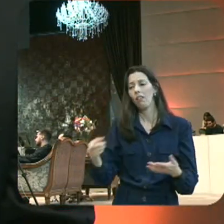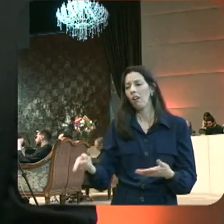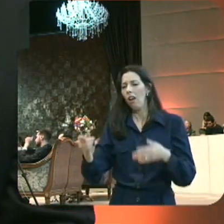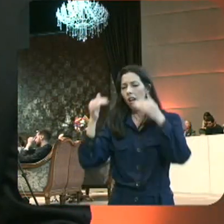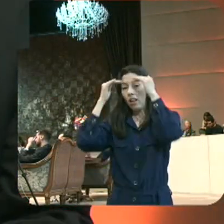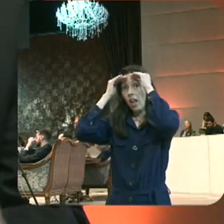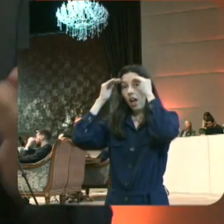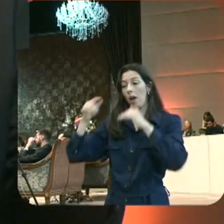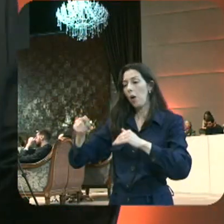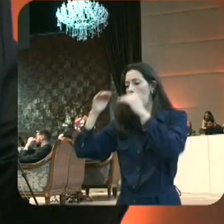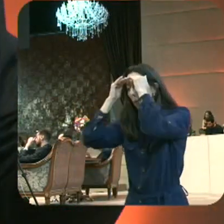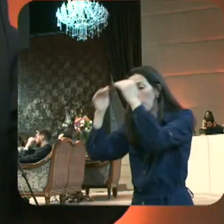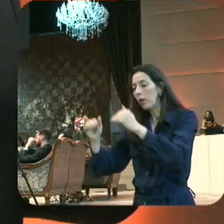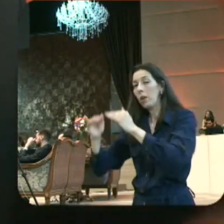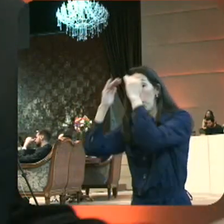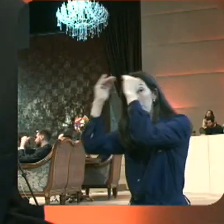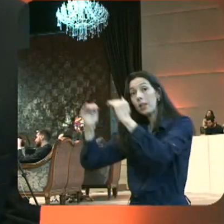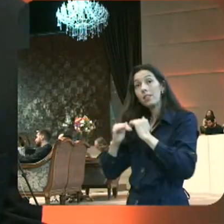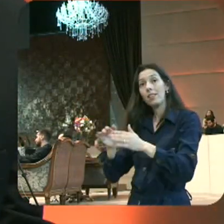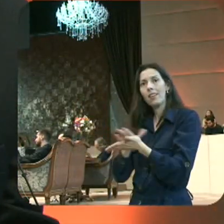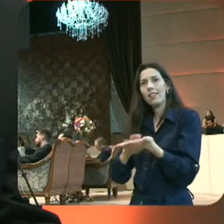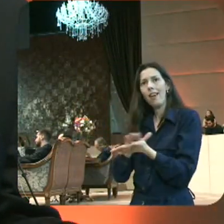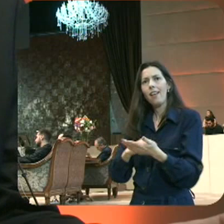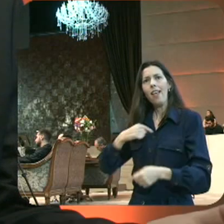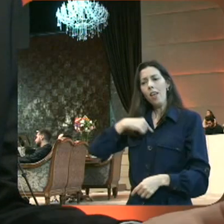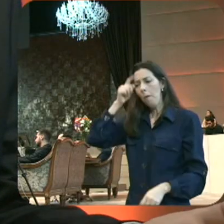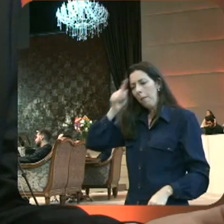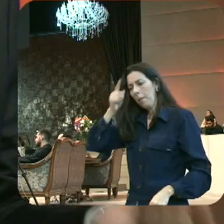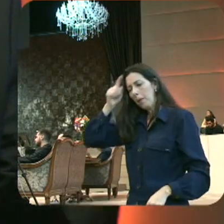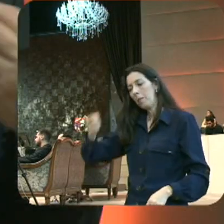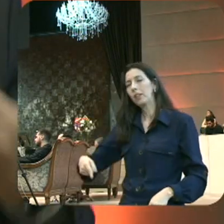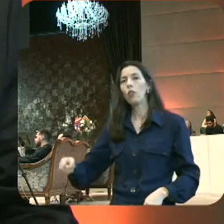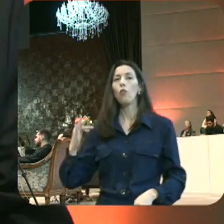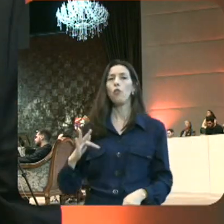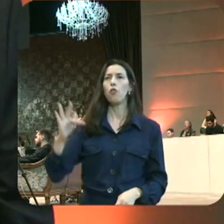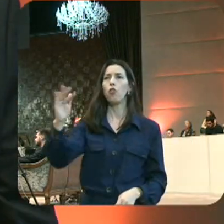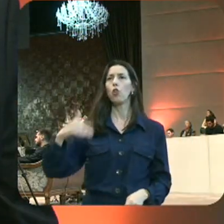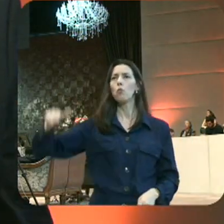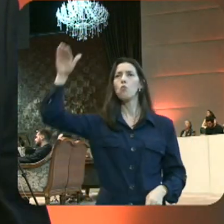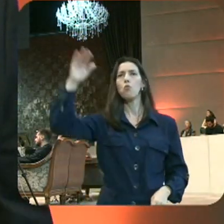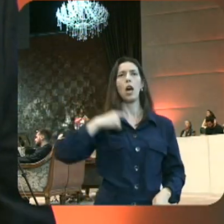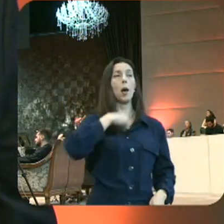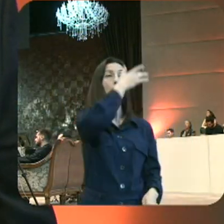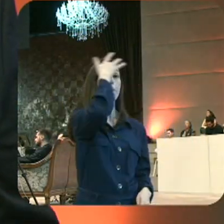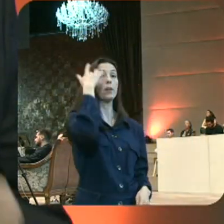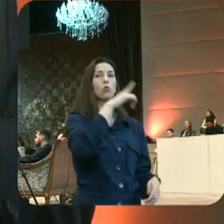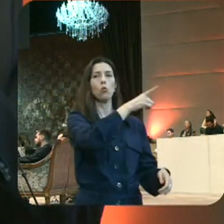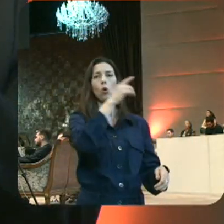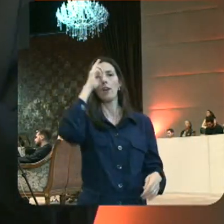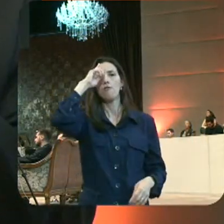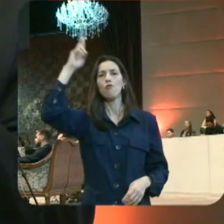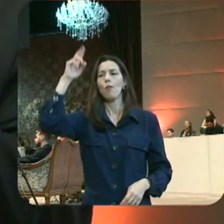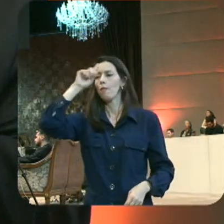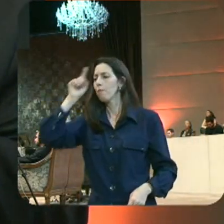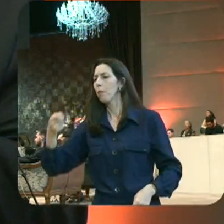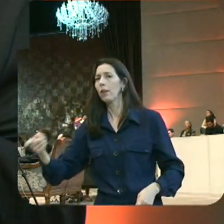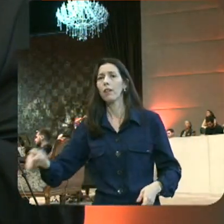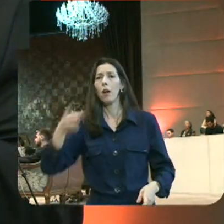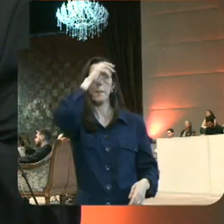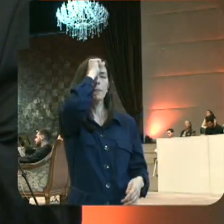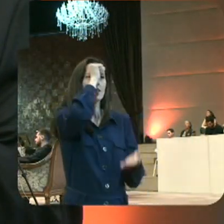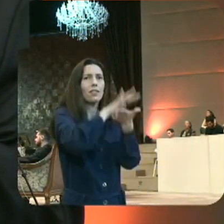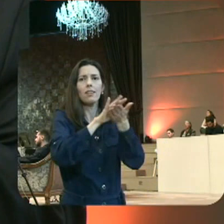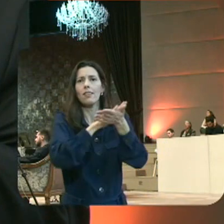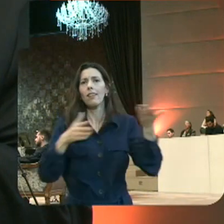com autoridade. A gente faz isso para o bem deles. E Deus faz a mesma coisa conosco. Porque se Deus não for